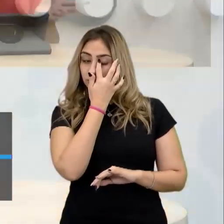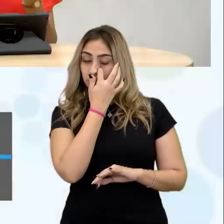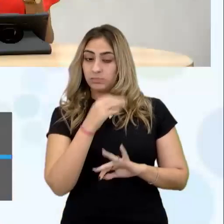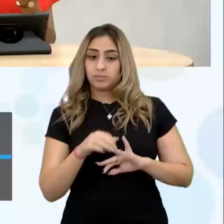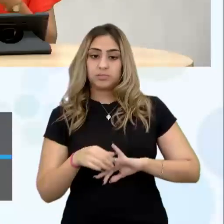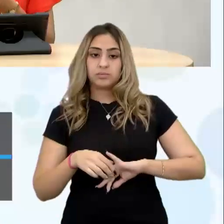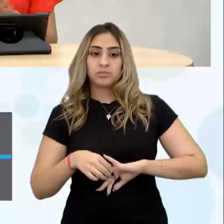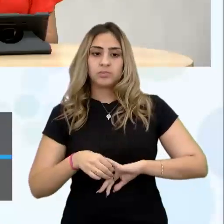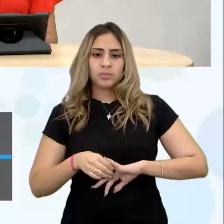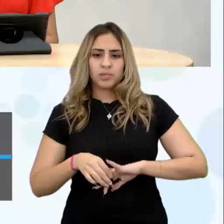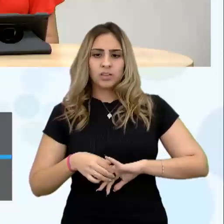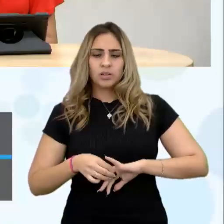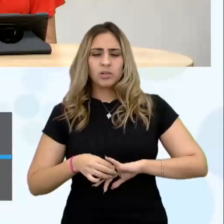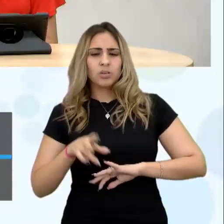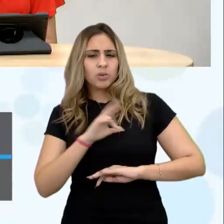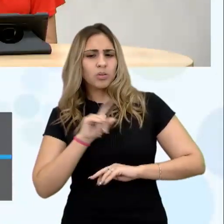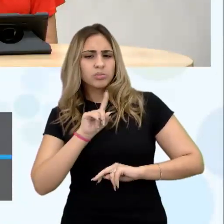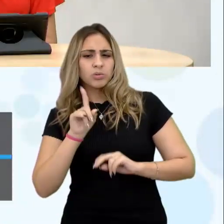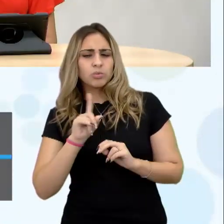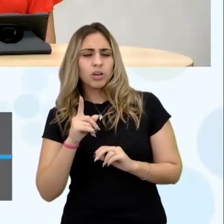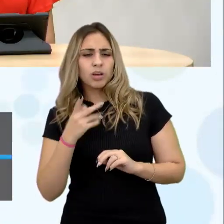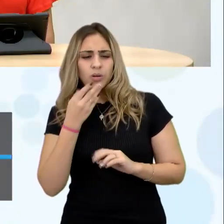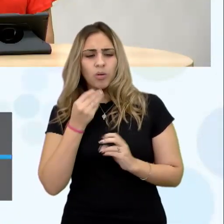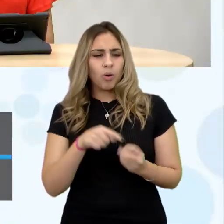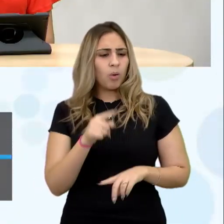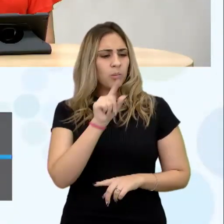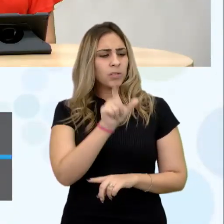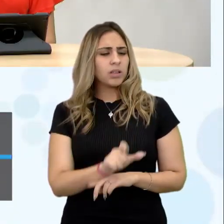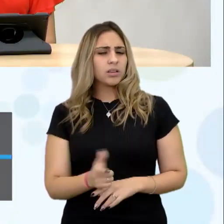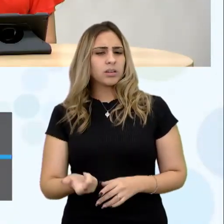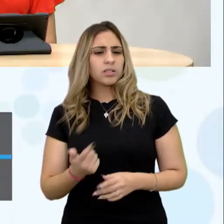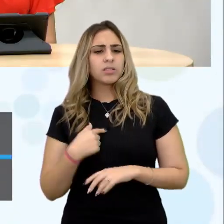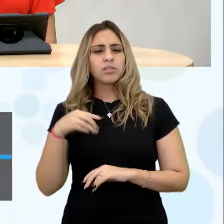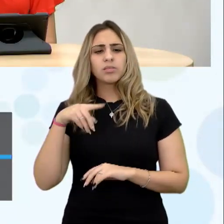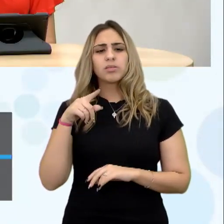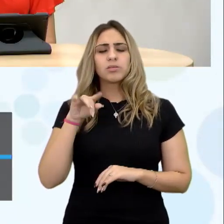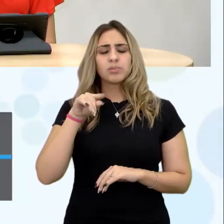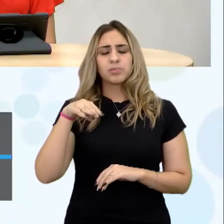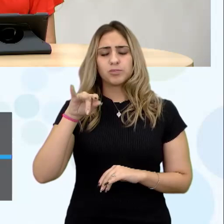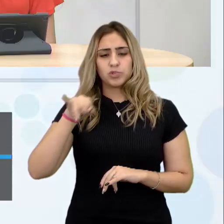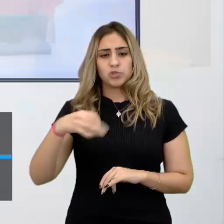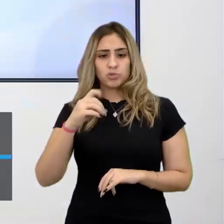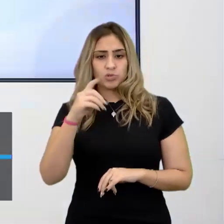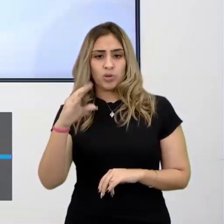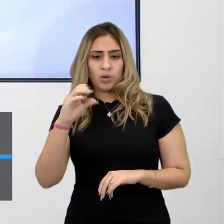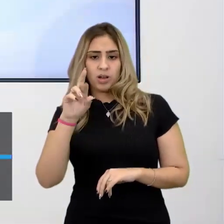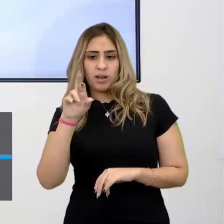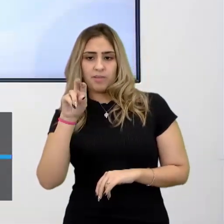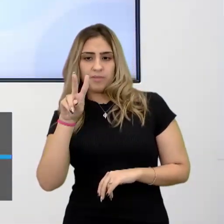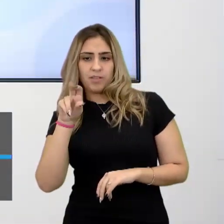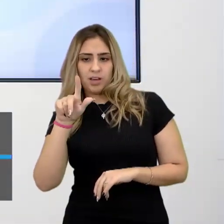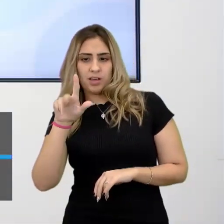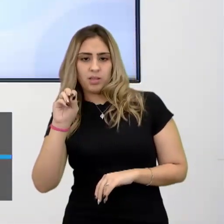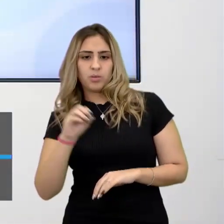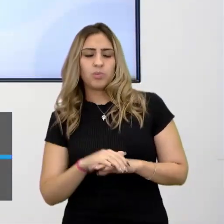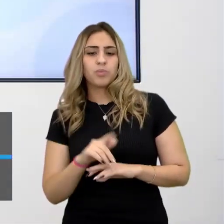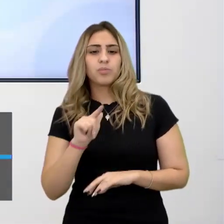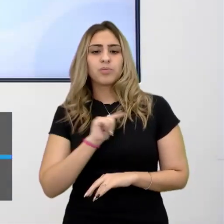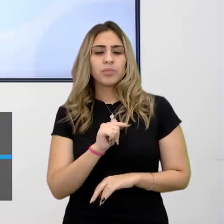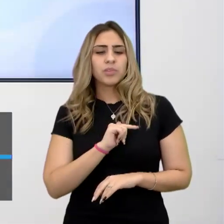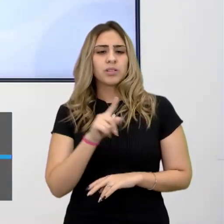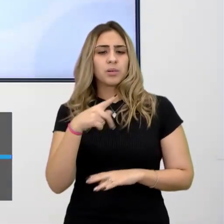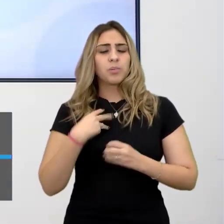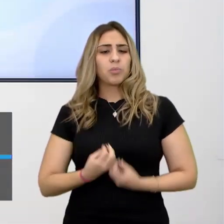perguntou, nossa, mas não é do Drummond? Exato. O que acontece? O João Cabral de Melo Neto, ele é um poeta da terceira